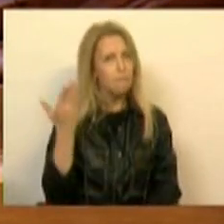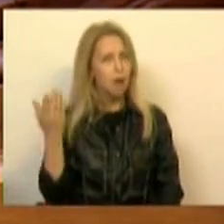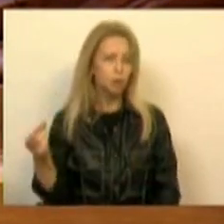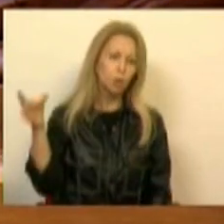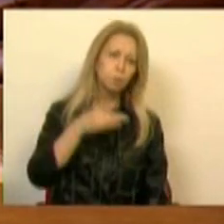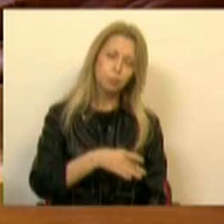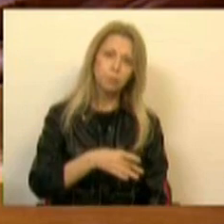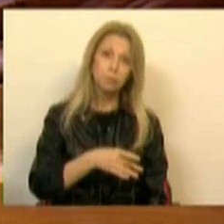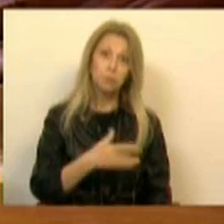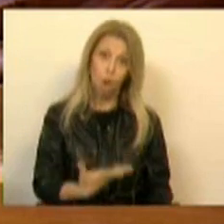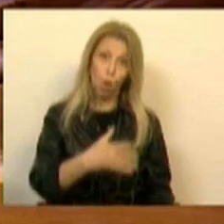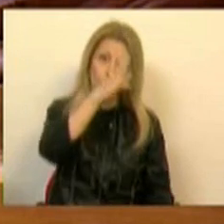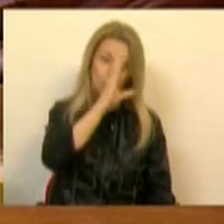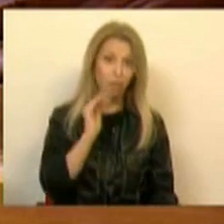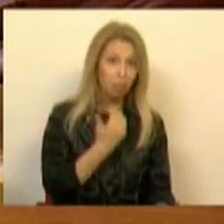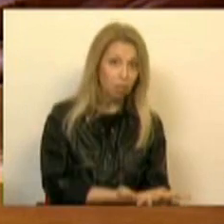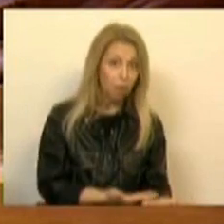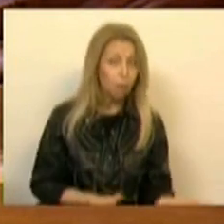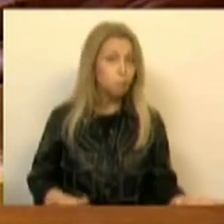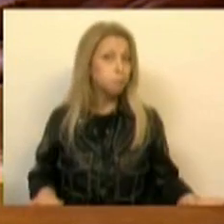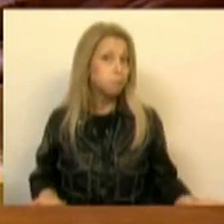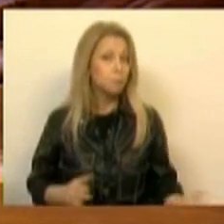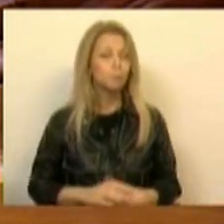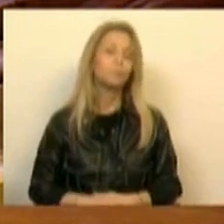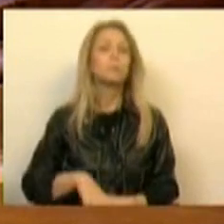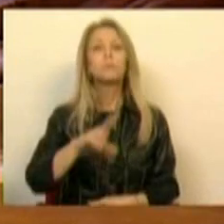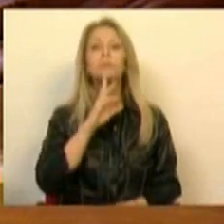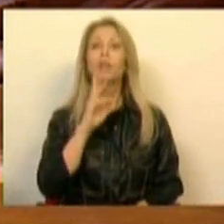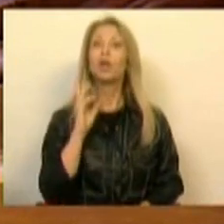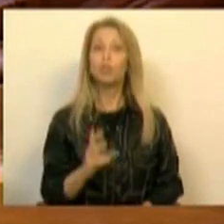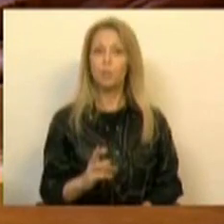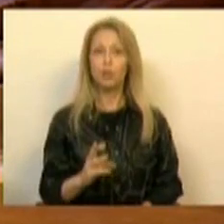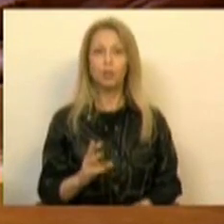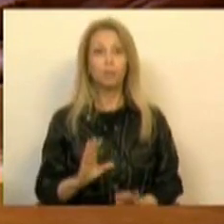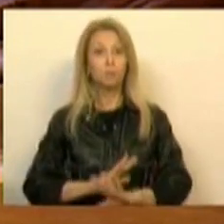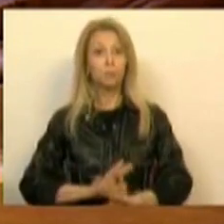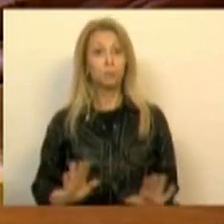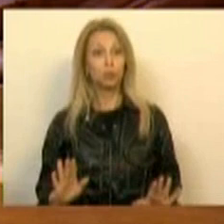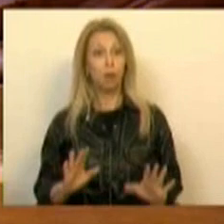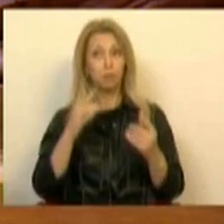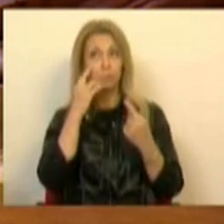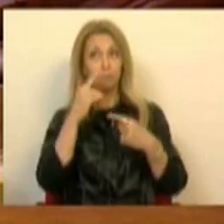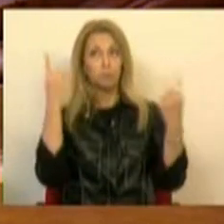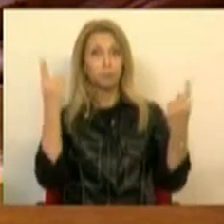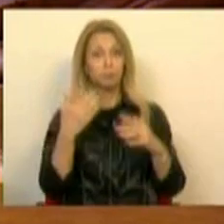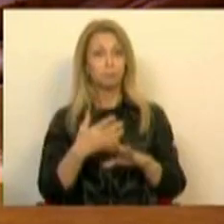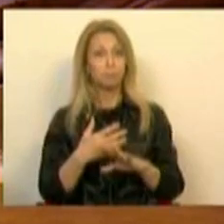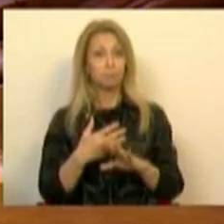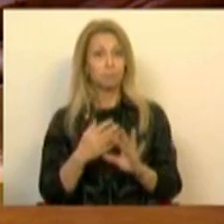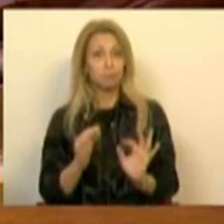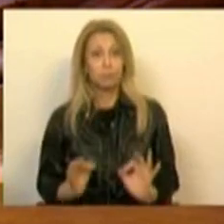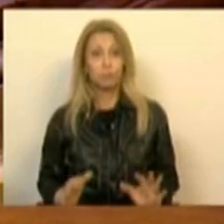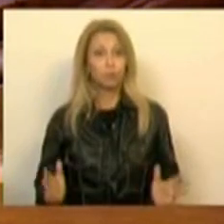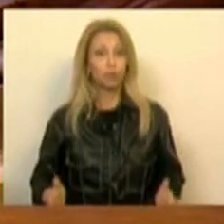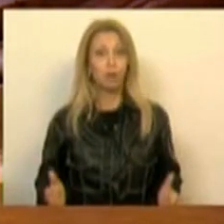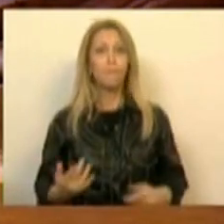aquela que oferece o atual Governo? A resposta está previamente anunciada, porque,